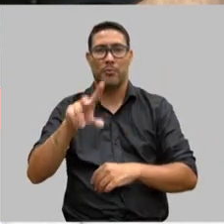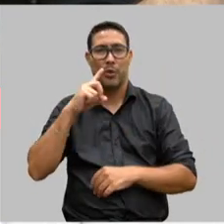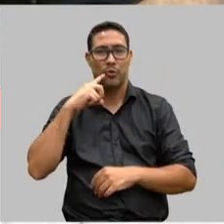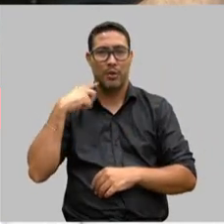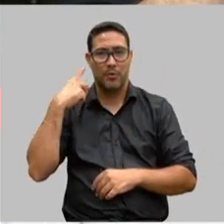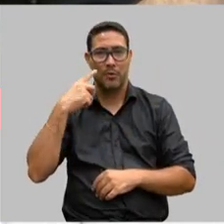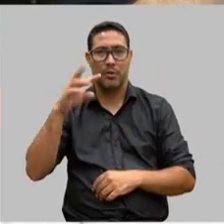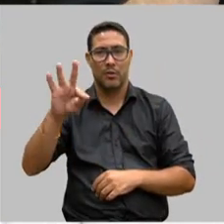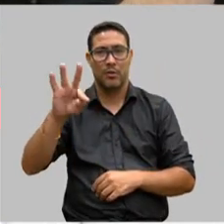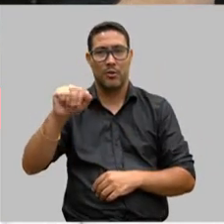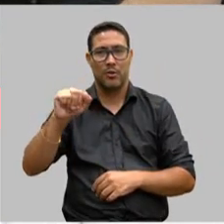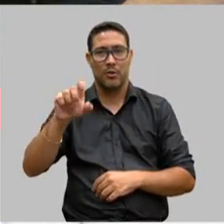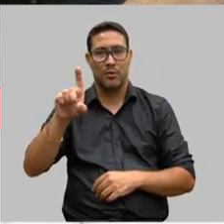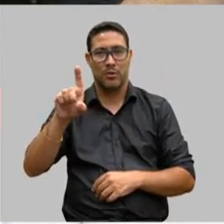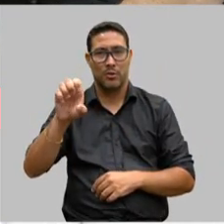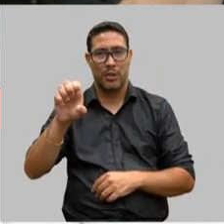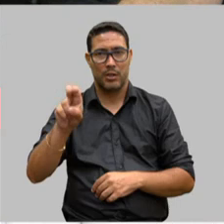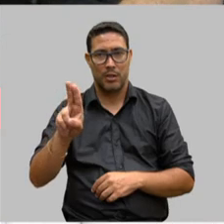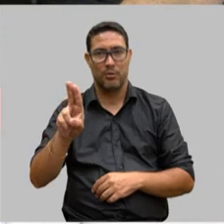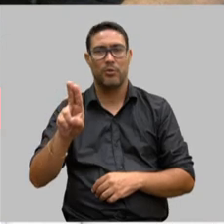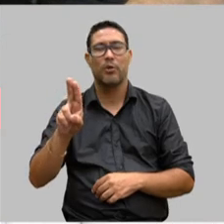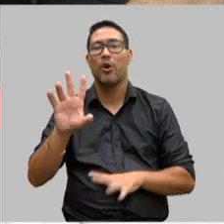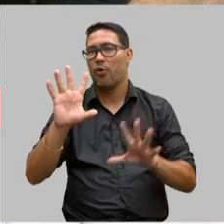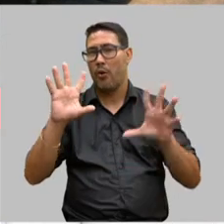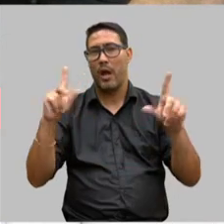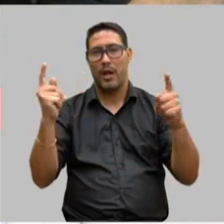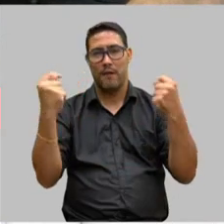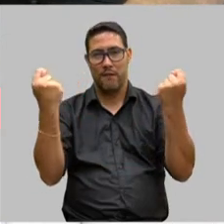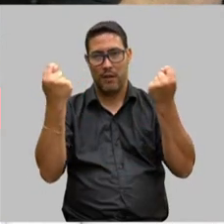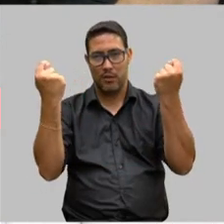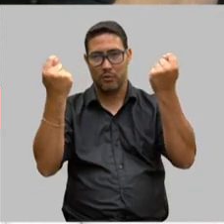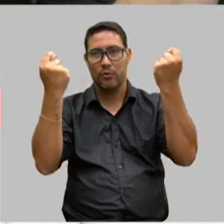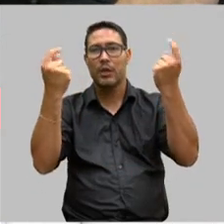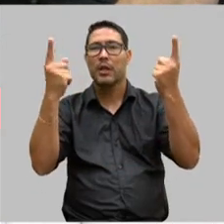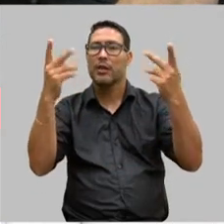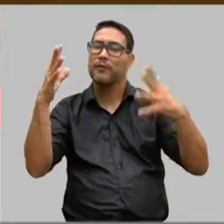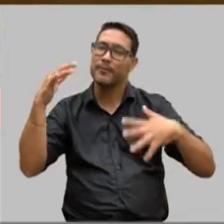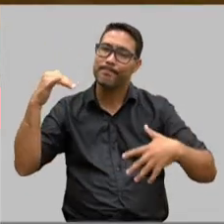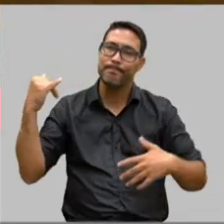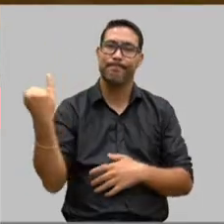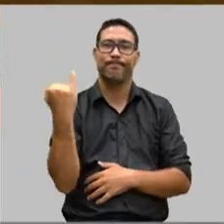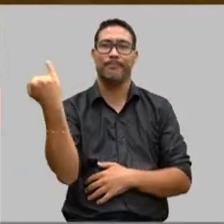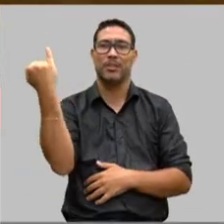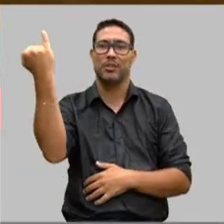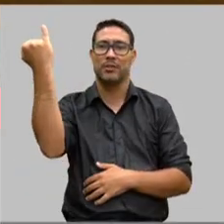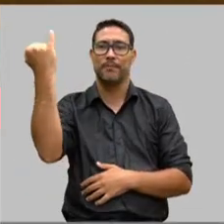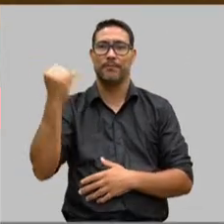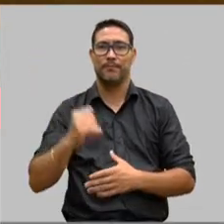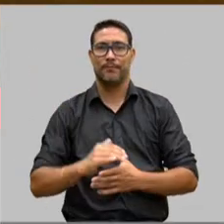Tadeu, o evento, que eu acho que é de suma importância.